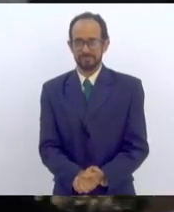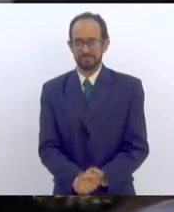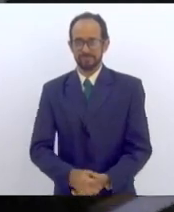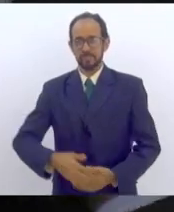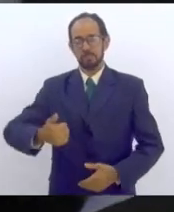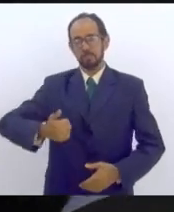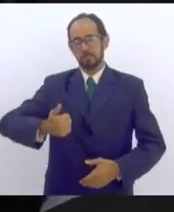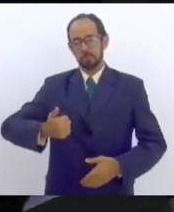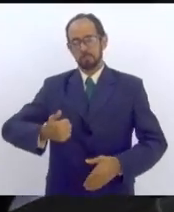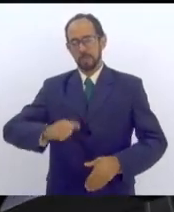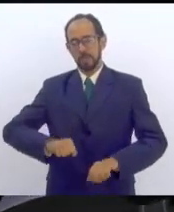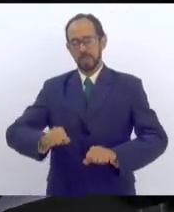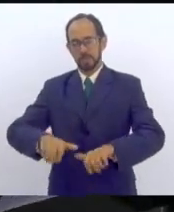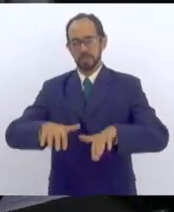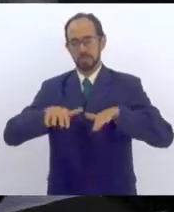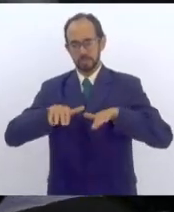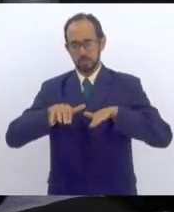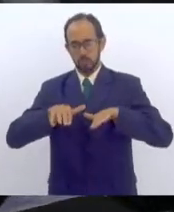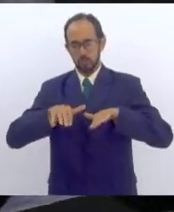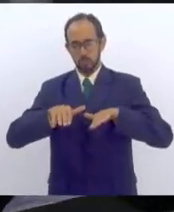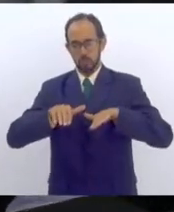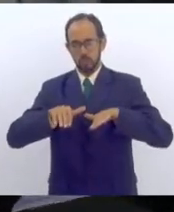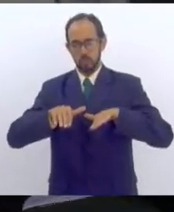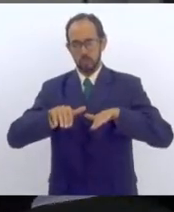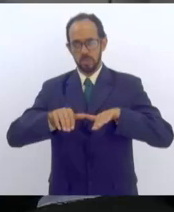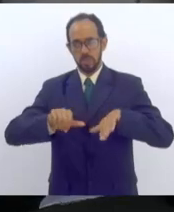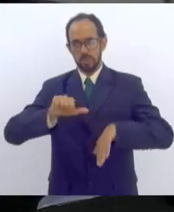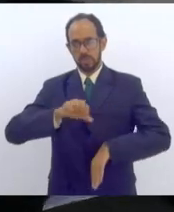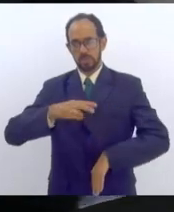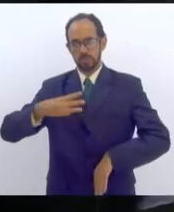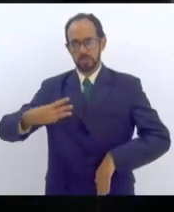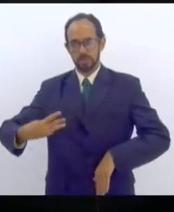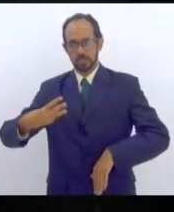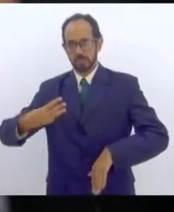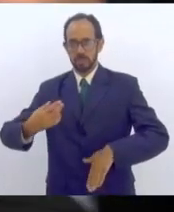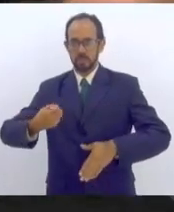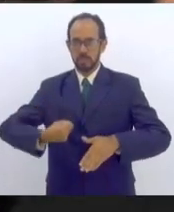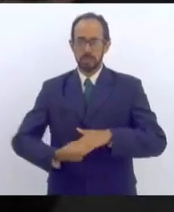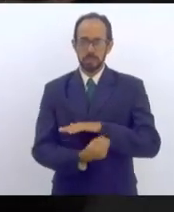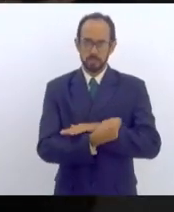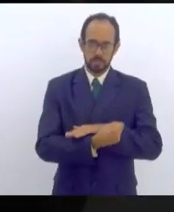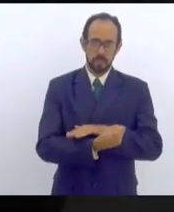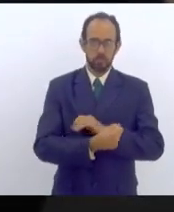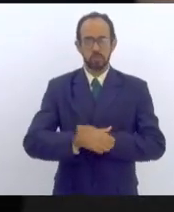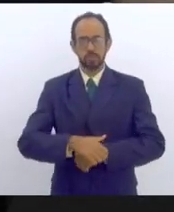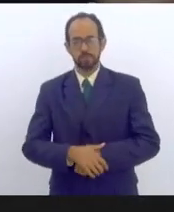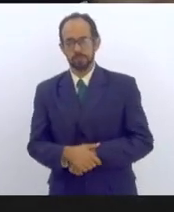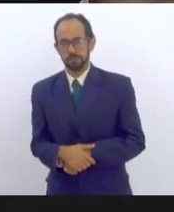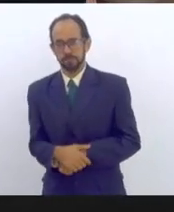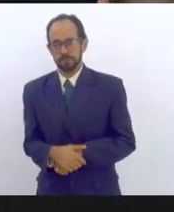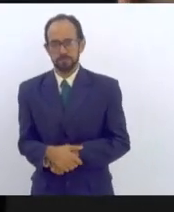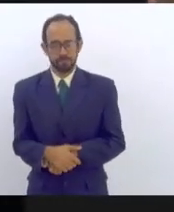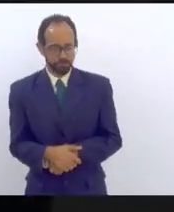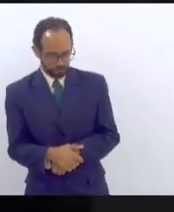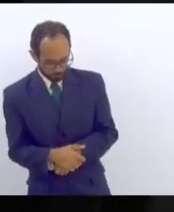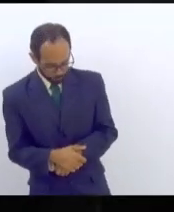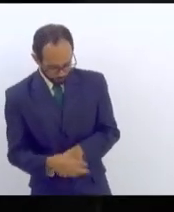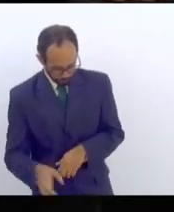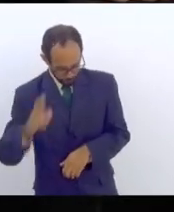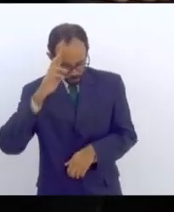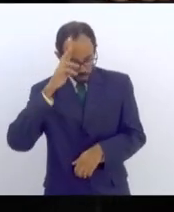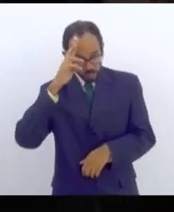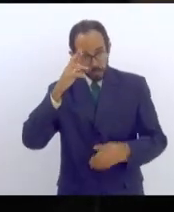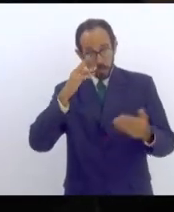primeira sessão legislativa da 13ª legislatura.